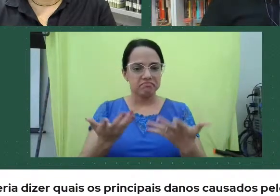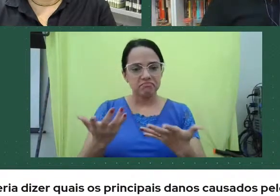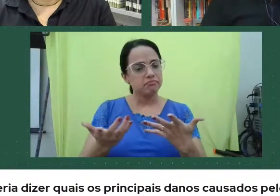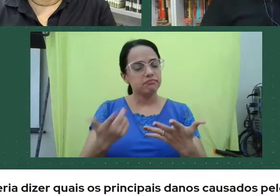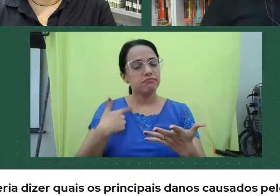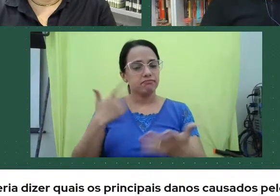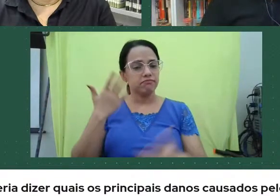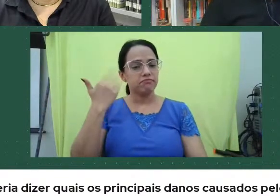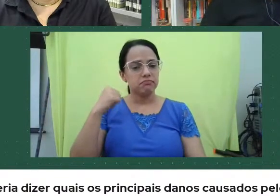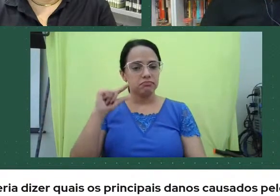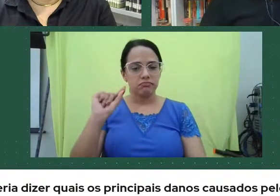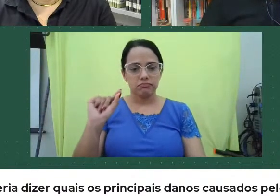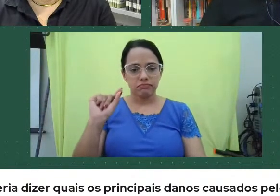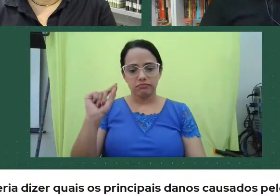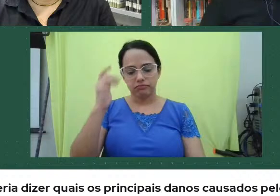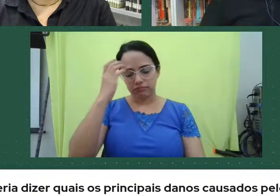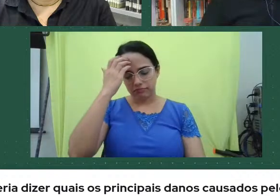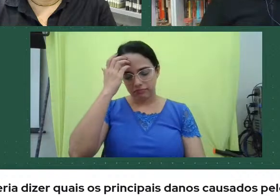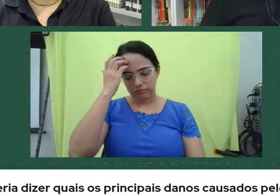sabe, né, que